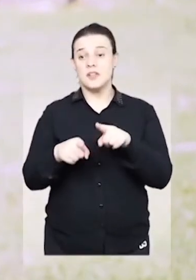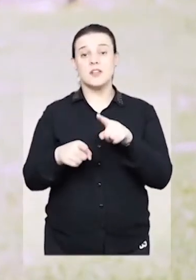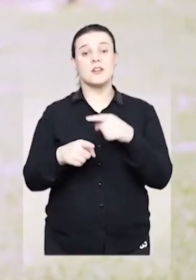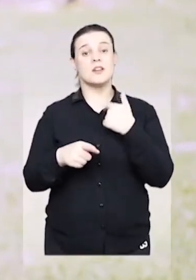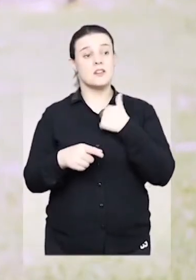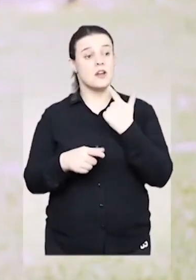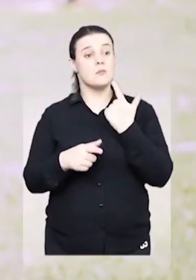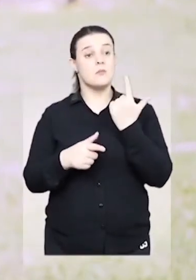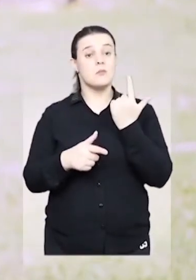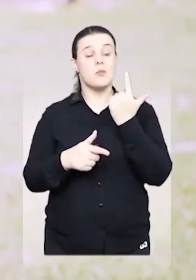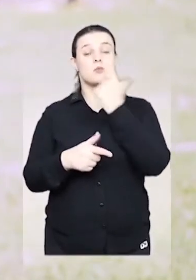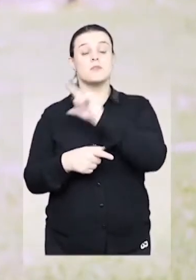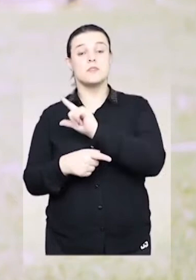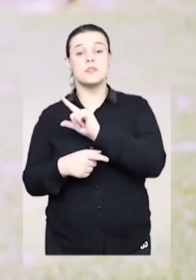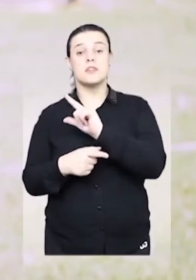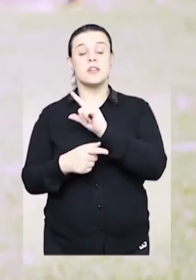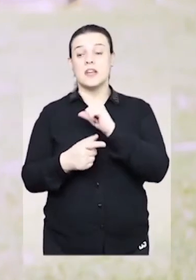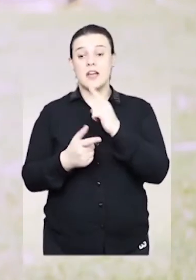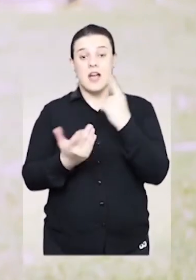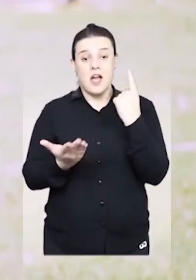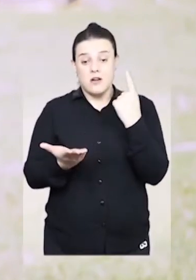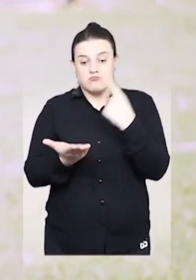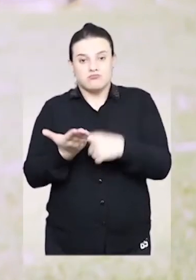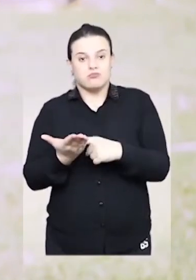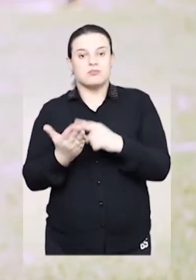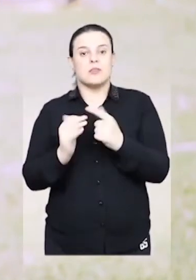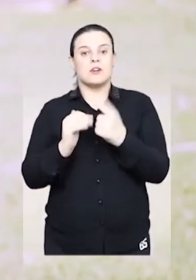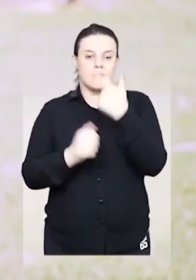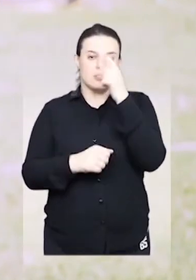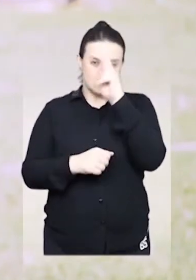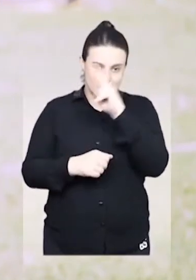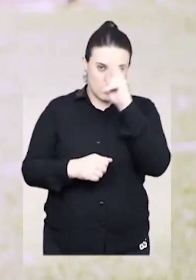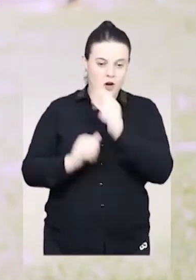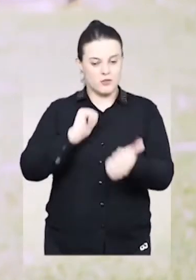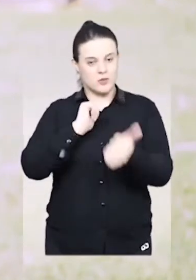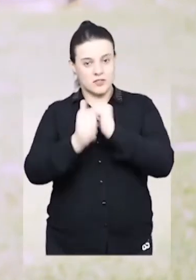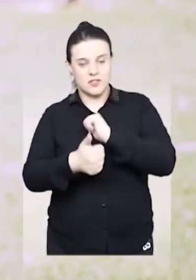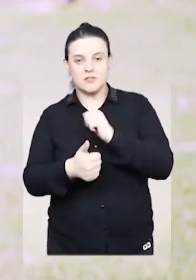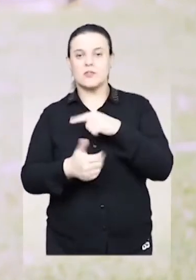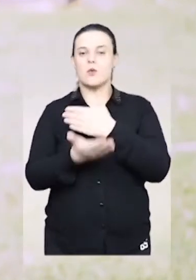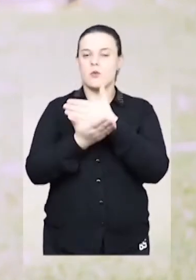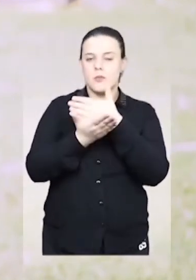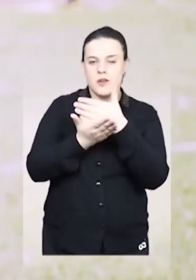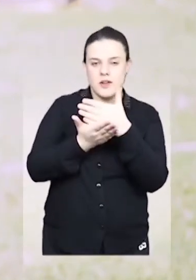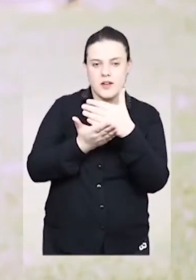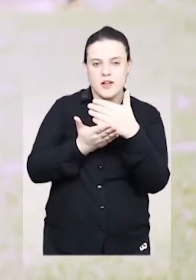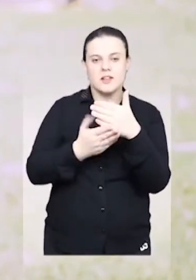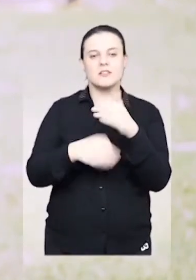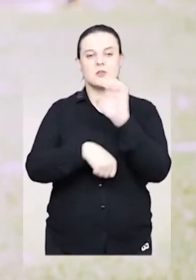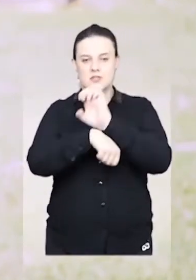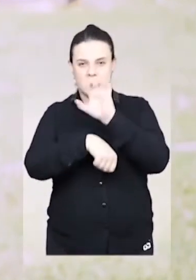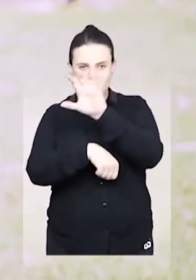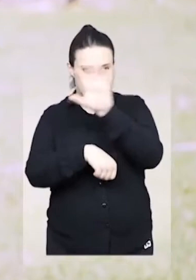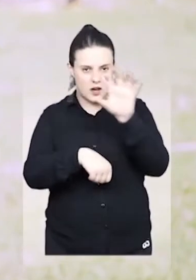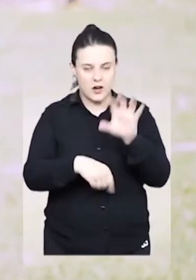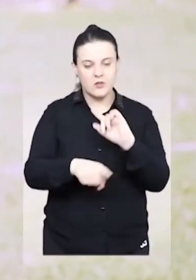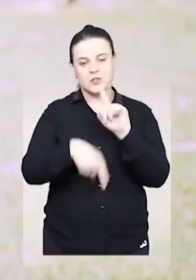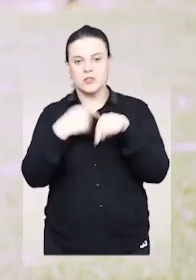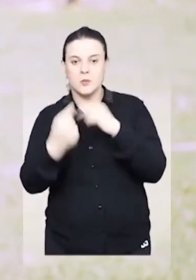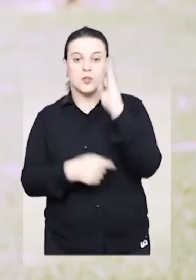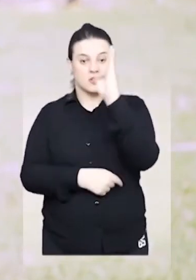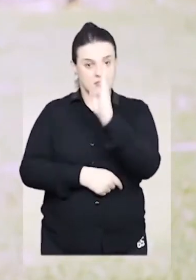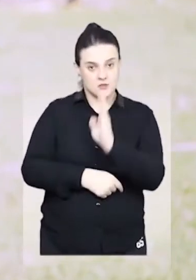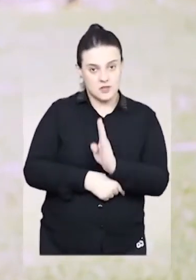que lacraria a história do atleta, que segue no sonho. Você começa ali no estadual, depois você vai